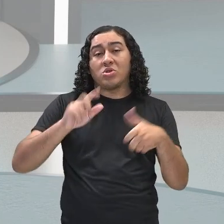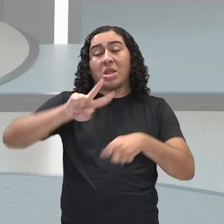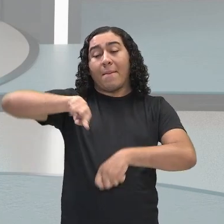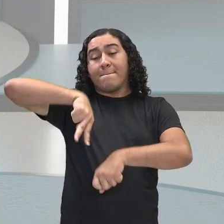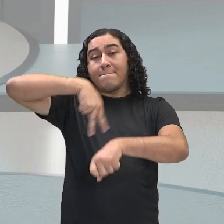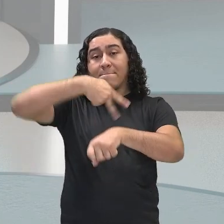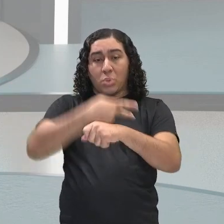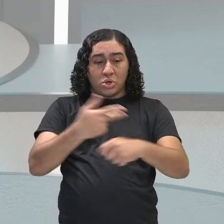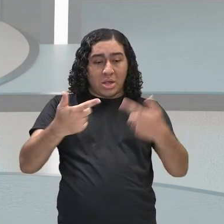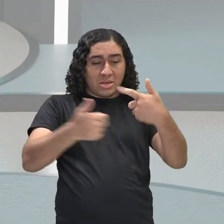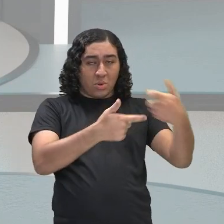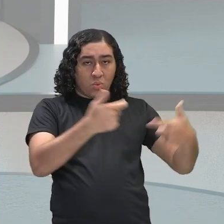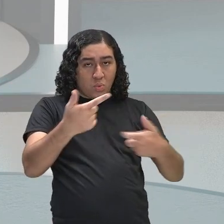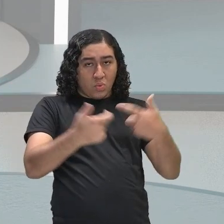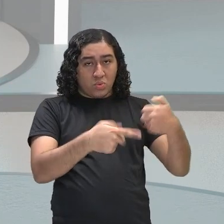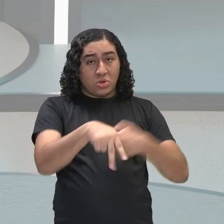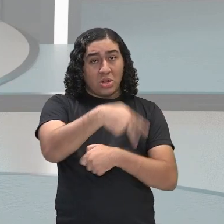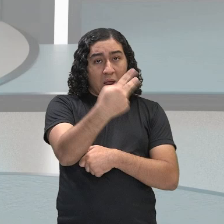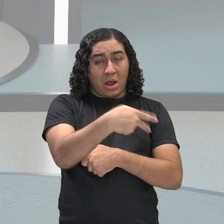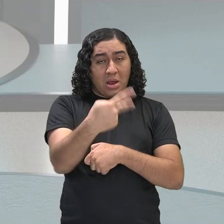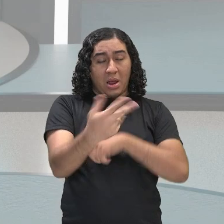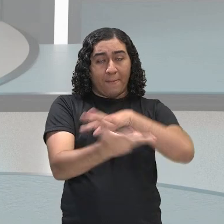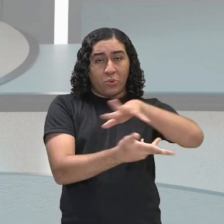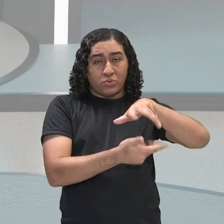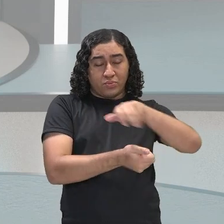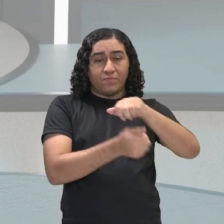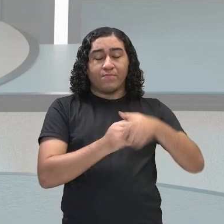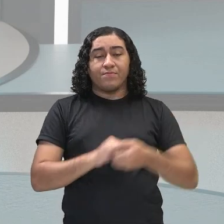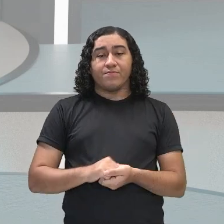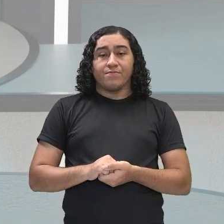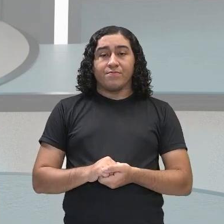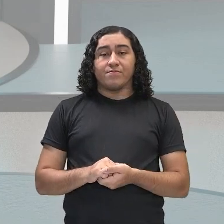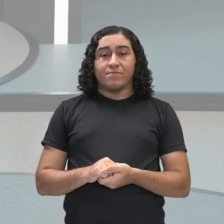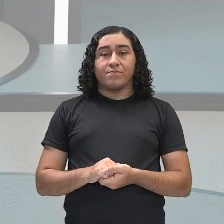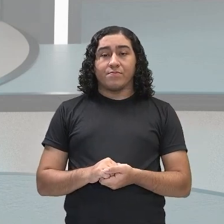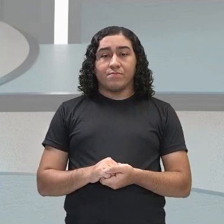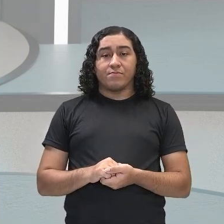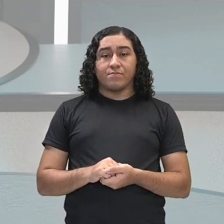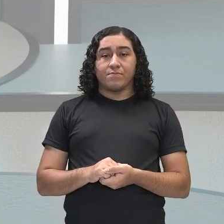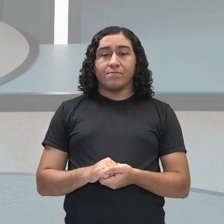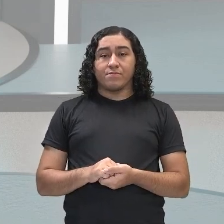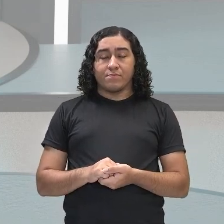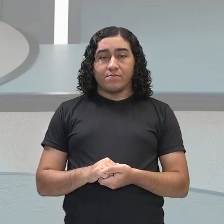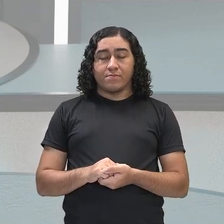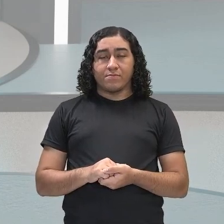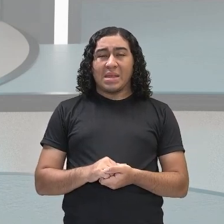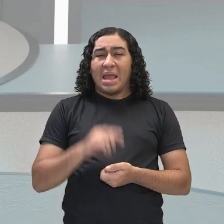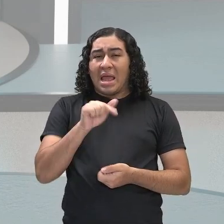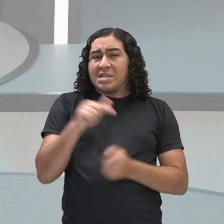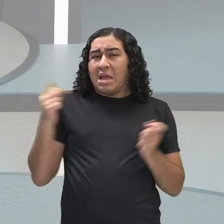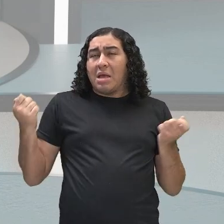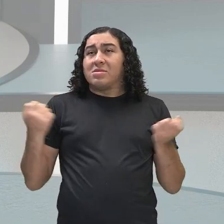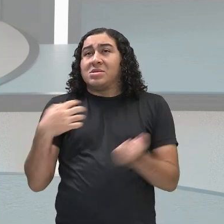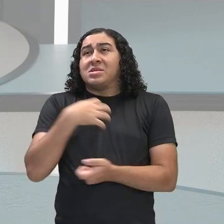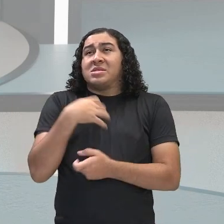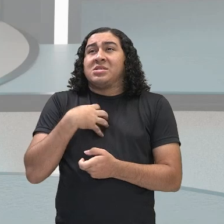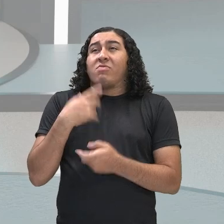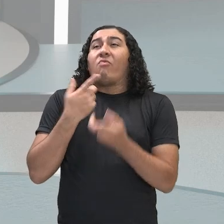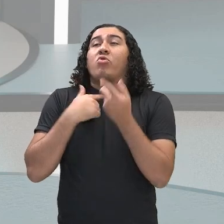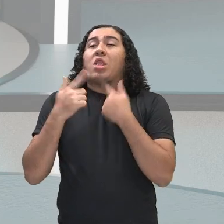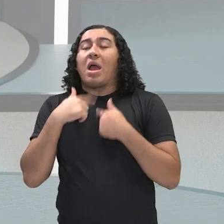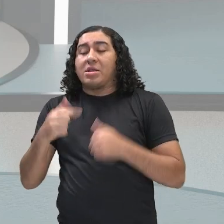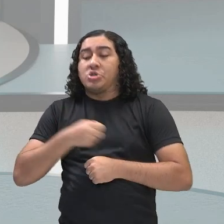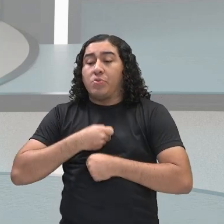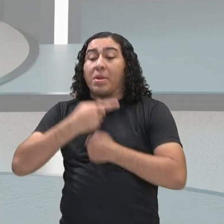Guerra Mundial. Então, essa necessidade, né, de se expressar diferente, o fazer artístico ele foi